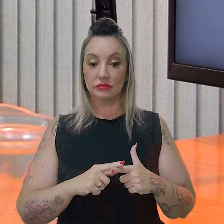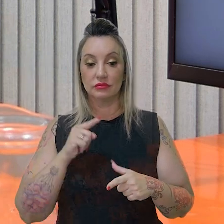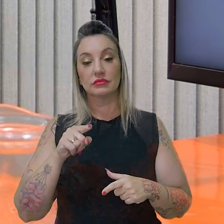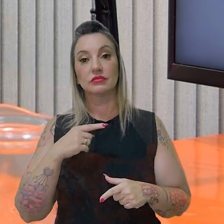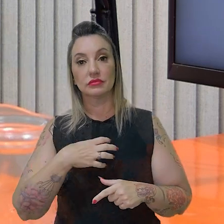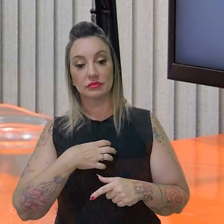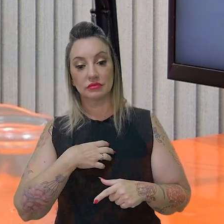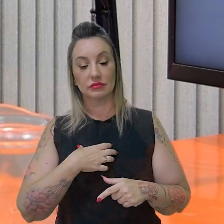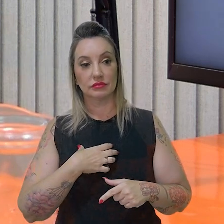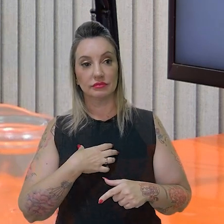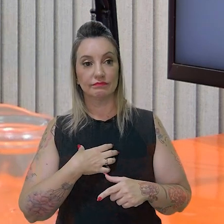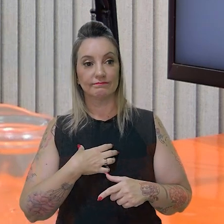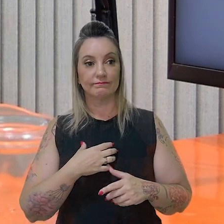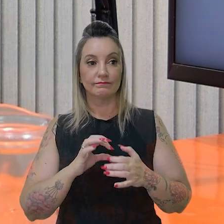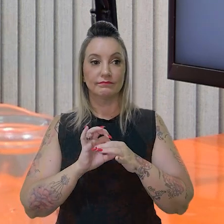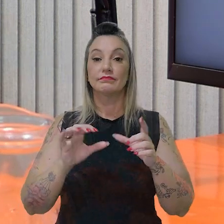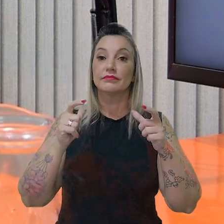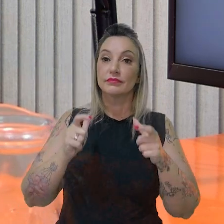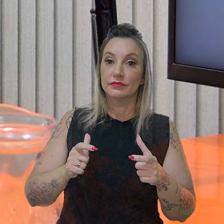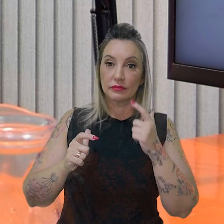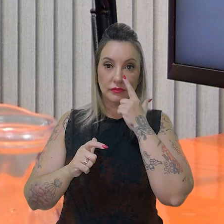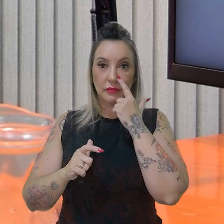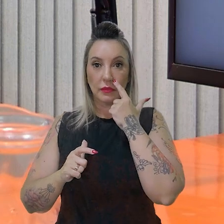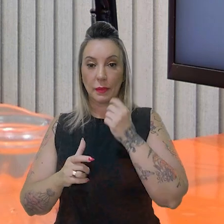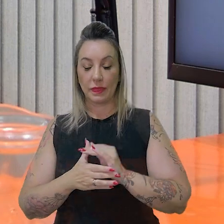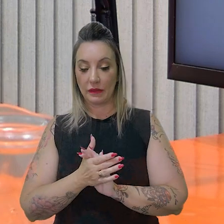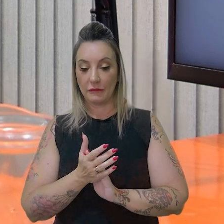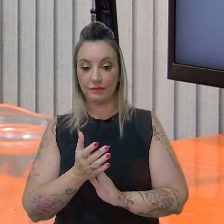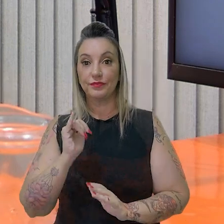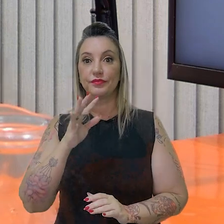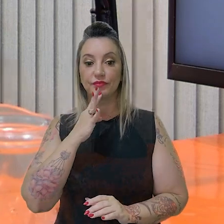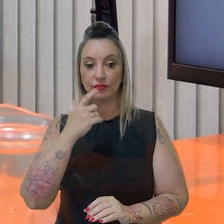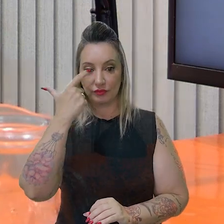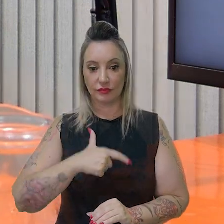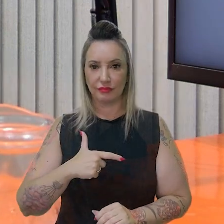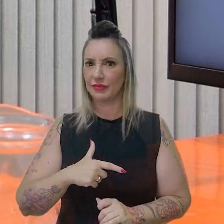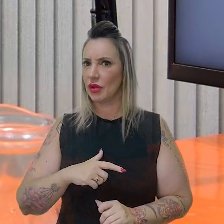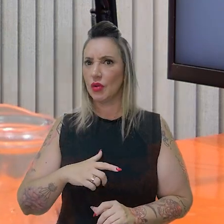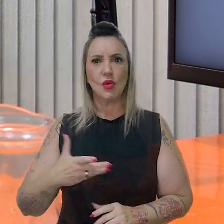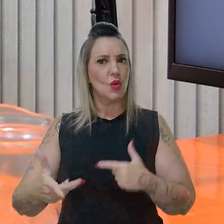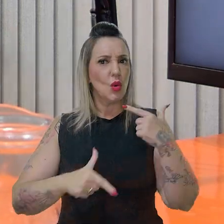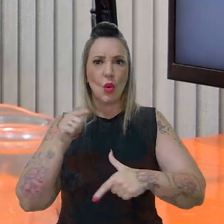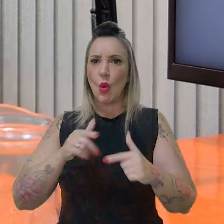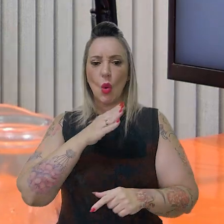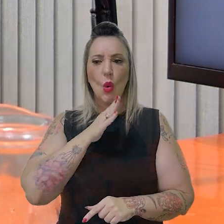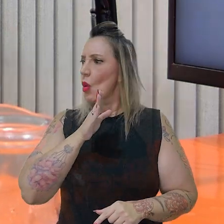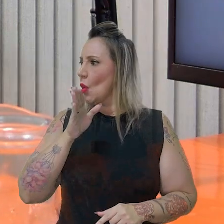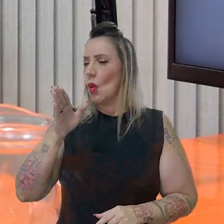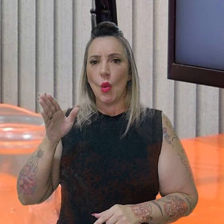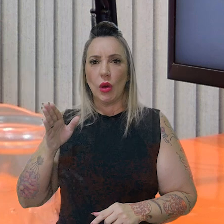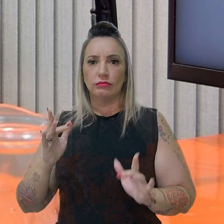se predispor a estar nos lugares como você me conheceu Era 220 mesmo sável